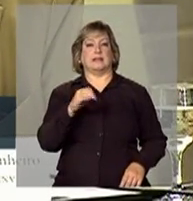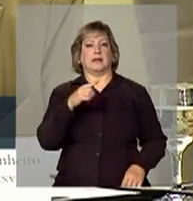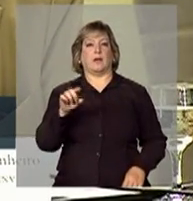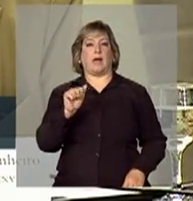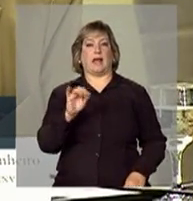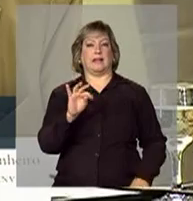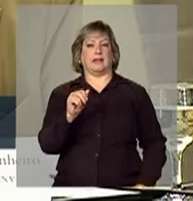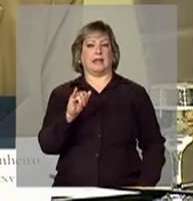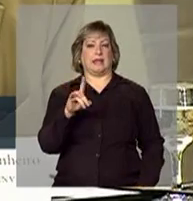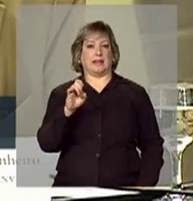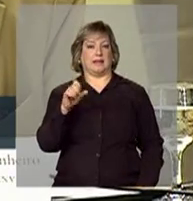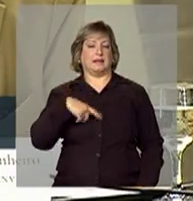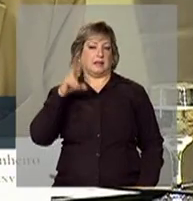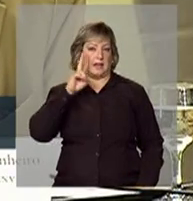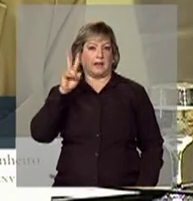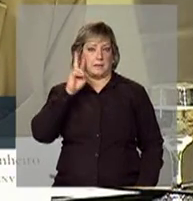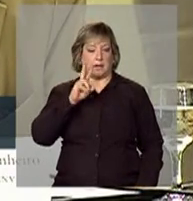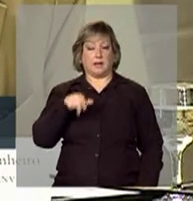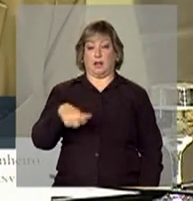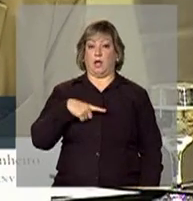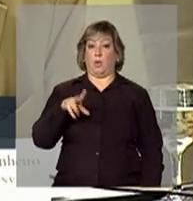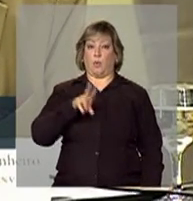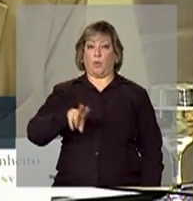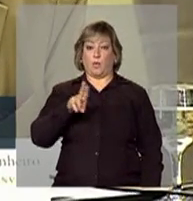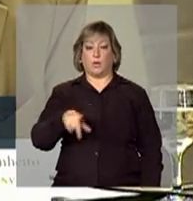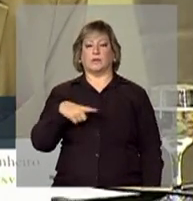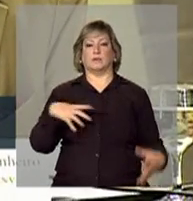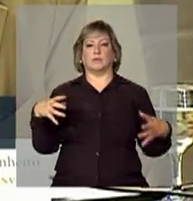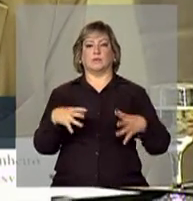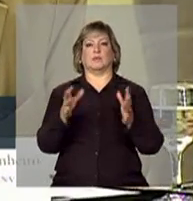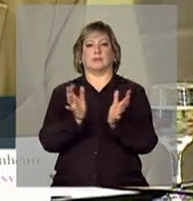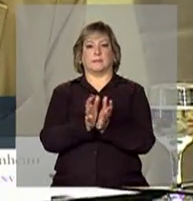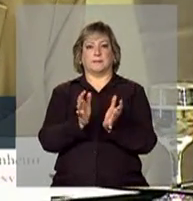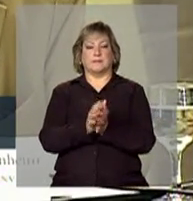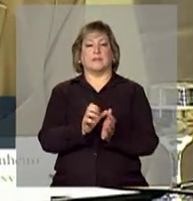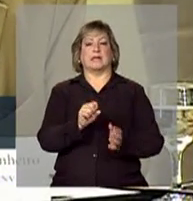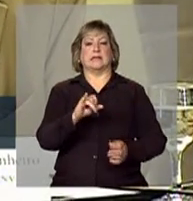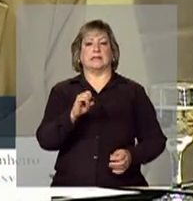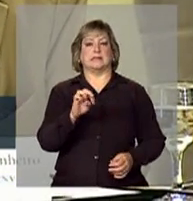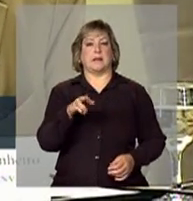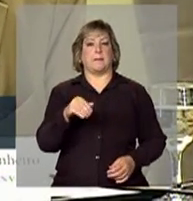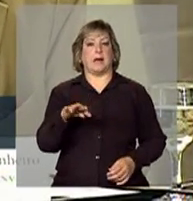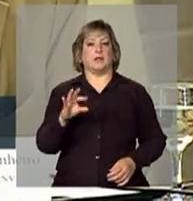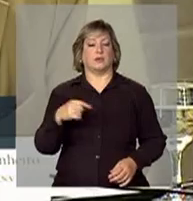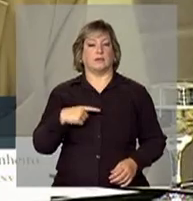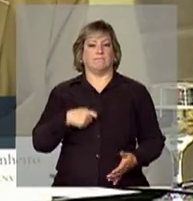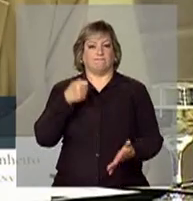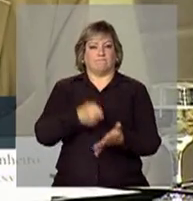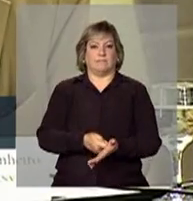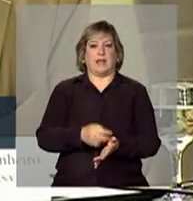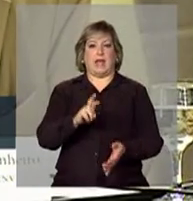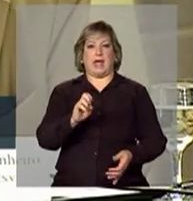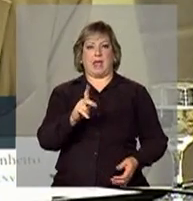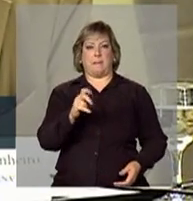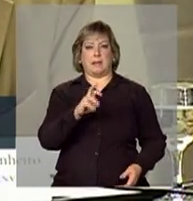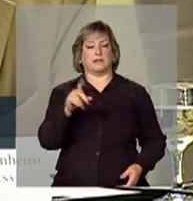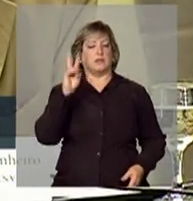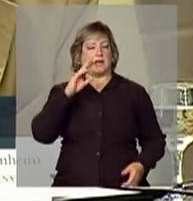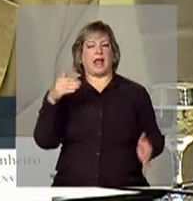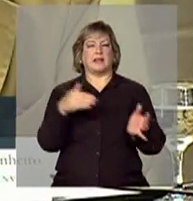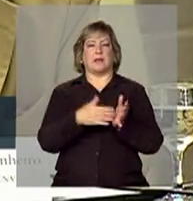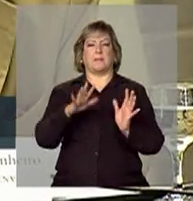citar só um crítico. Seu uso se mantém como parte do padrão sistemático de repressão desde então até pelo menos